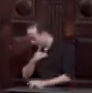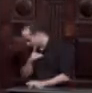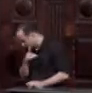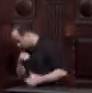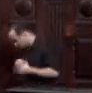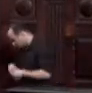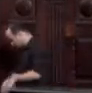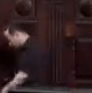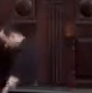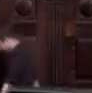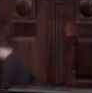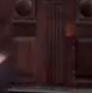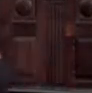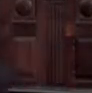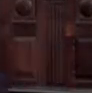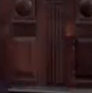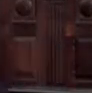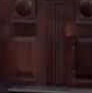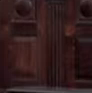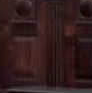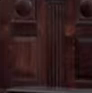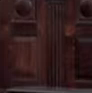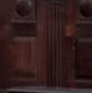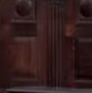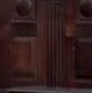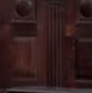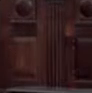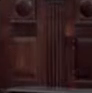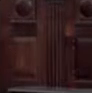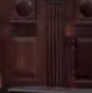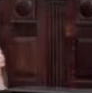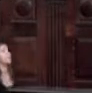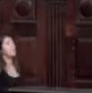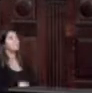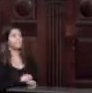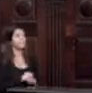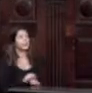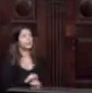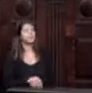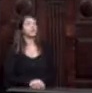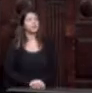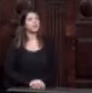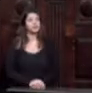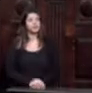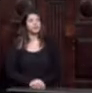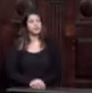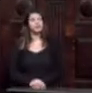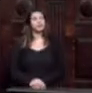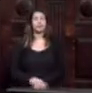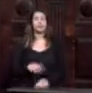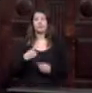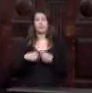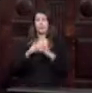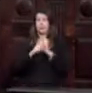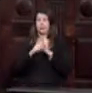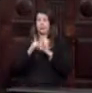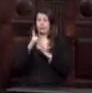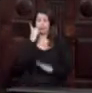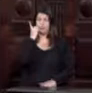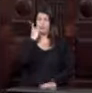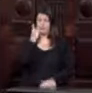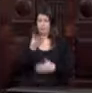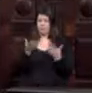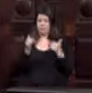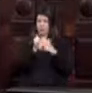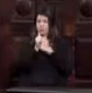comissão de orçamento, porque o orçamento de 15, os deputados que acompanham a execução